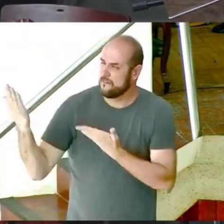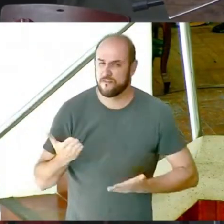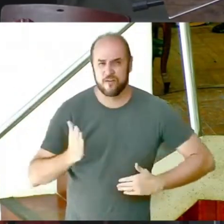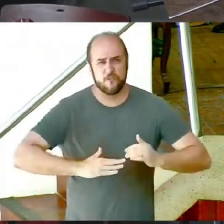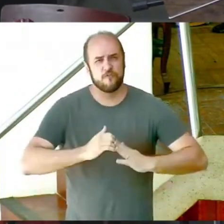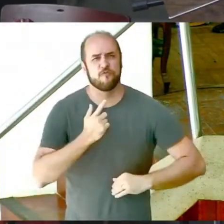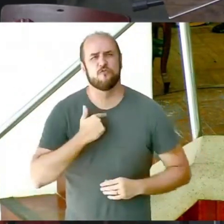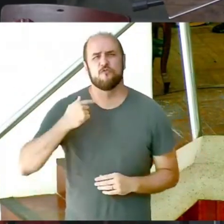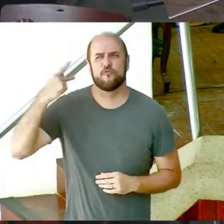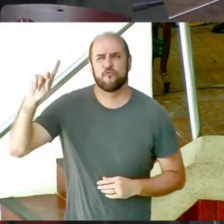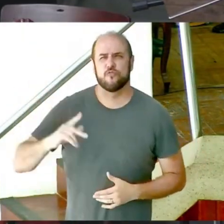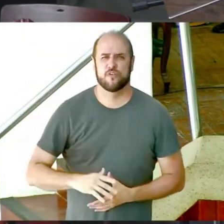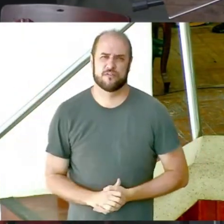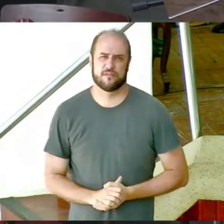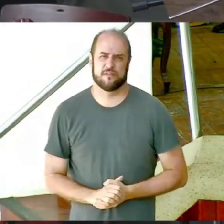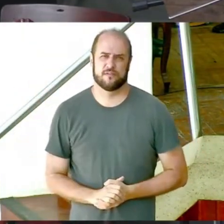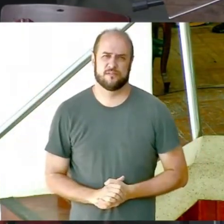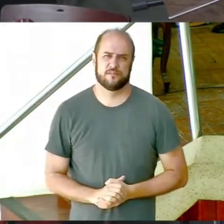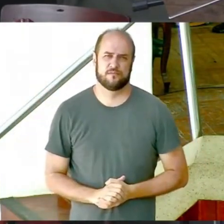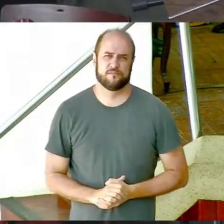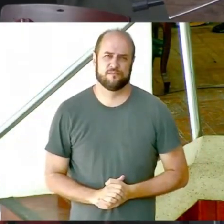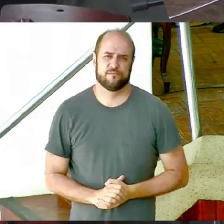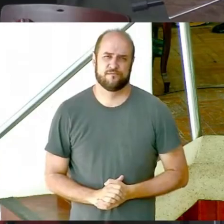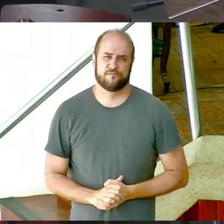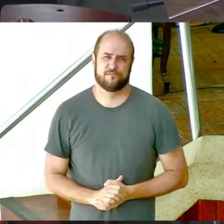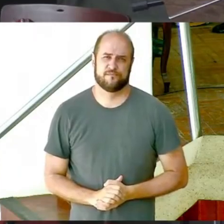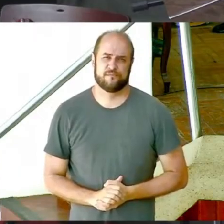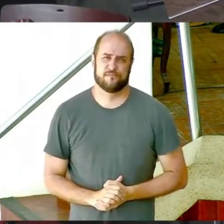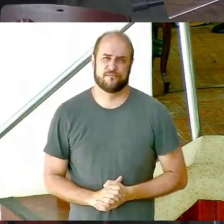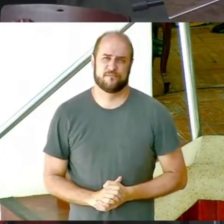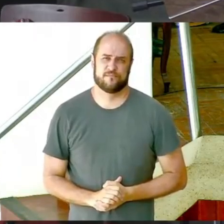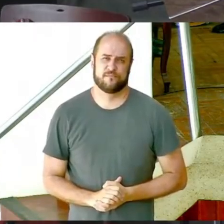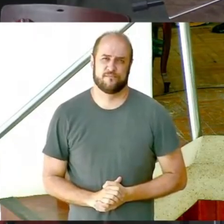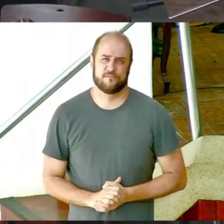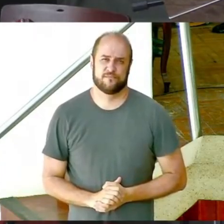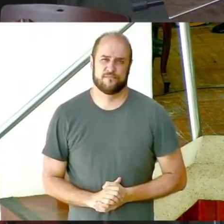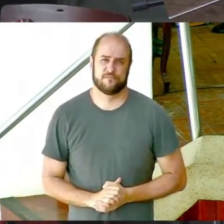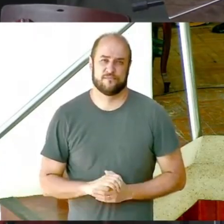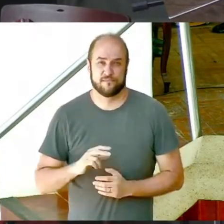tua vontade. Segundo desdobramento: